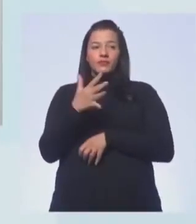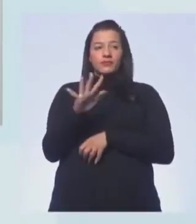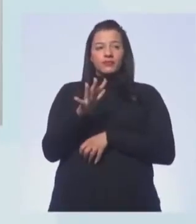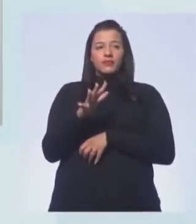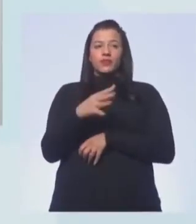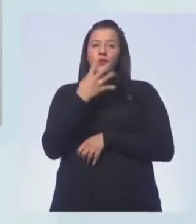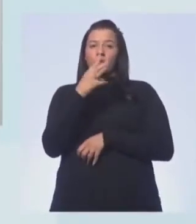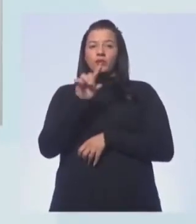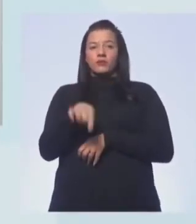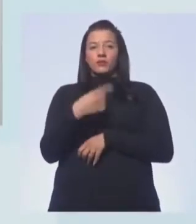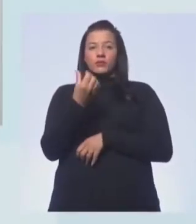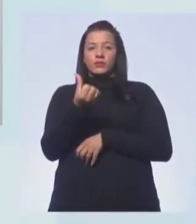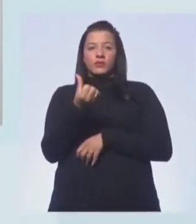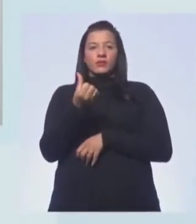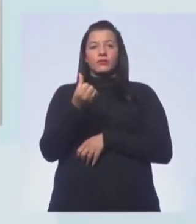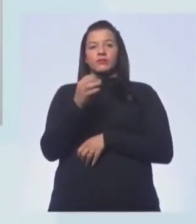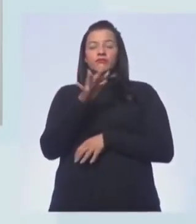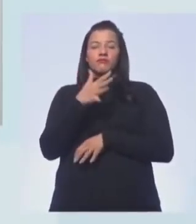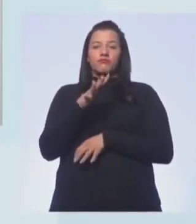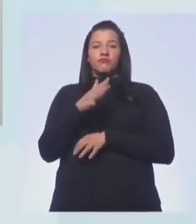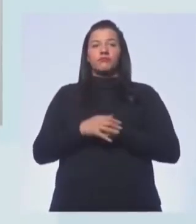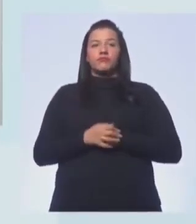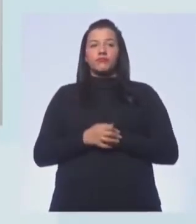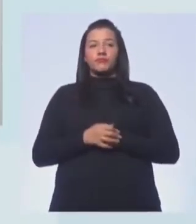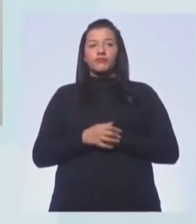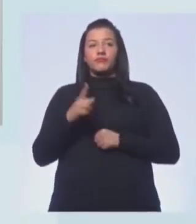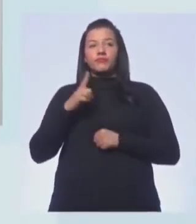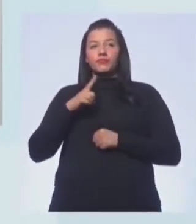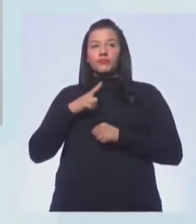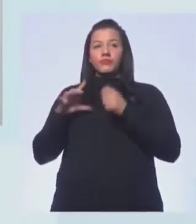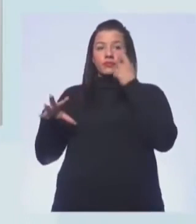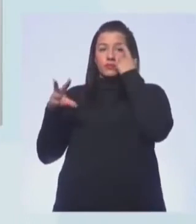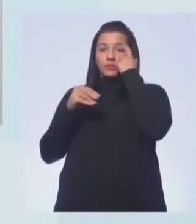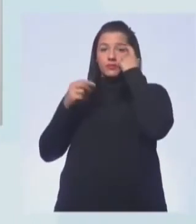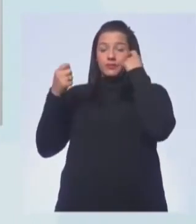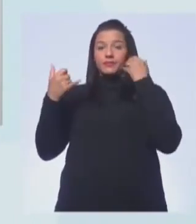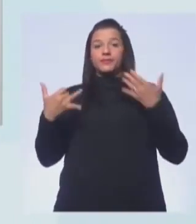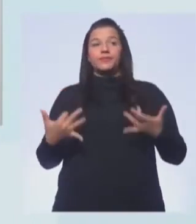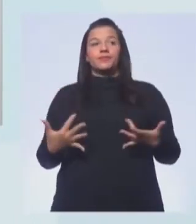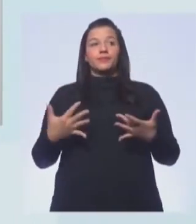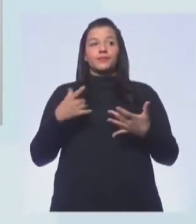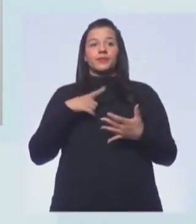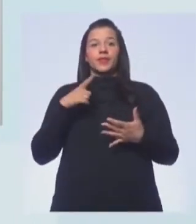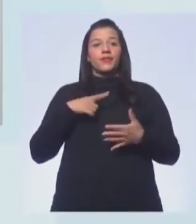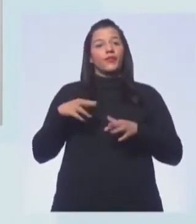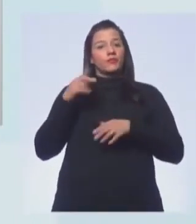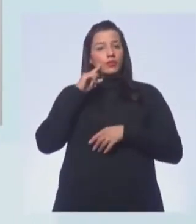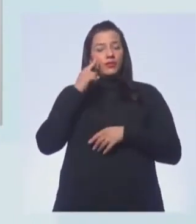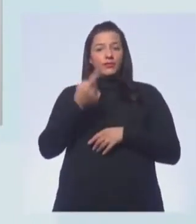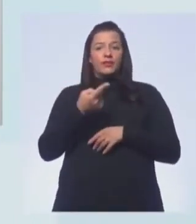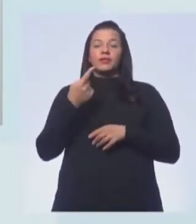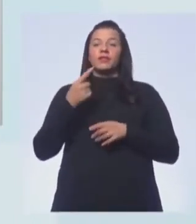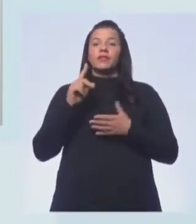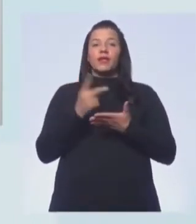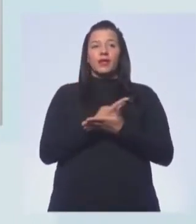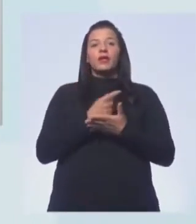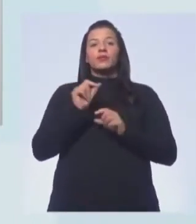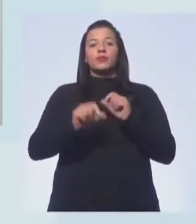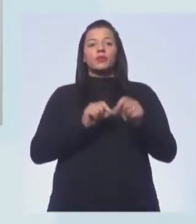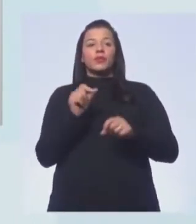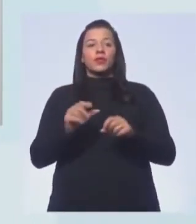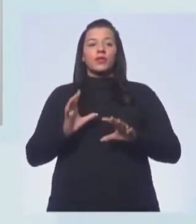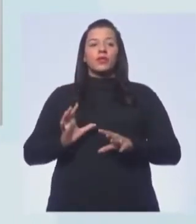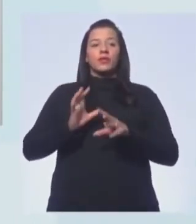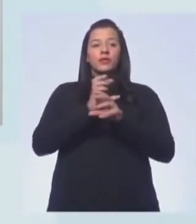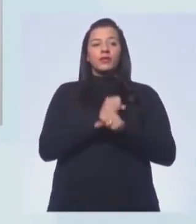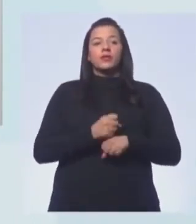né, de leitores. É isso que fala? Eu vou fazer uma correção nesse gráfico aqui também. Não faça correção. Não faça. No gráfico de setores, a soma tem que